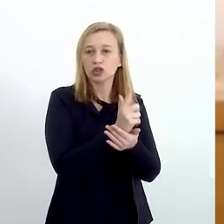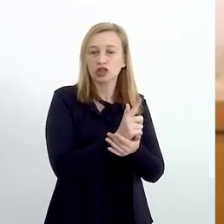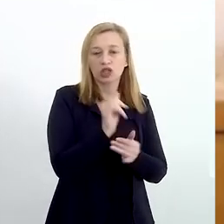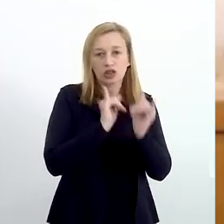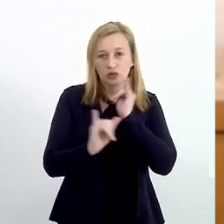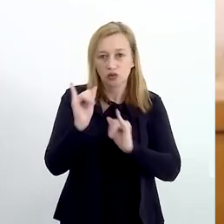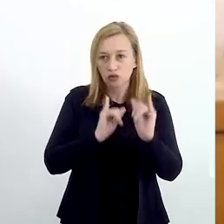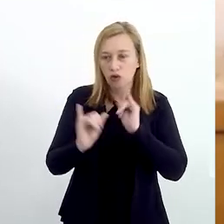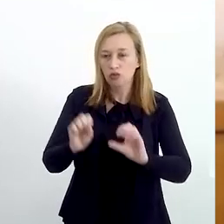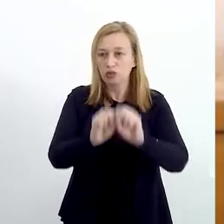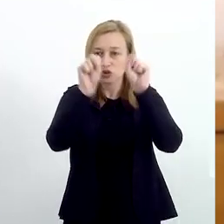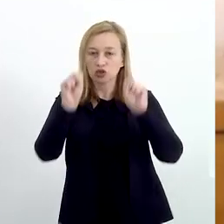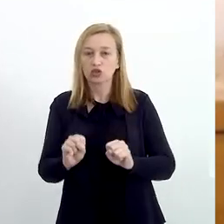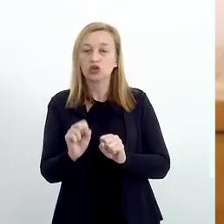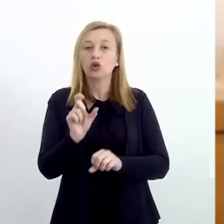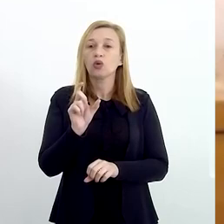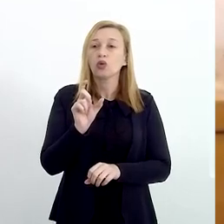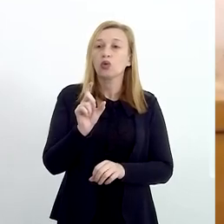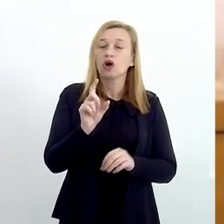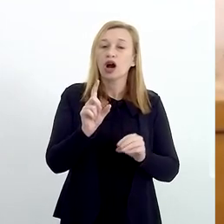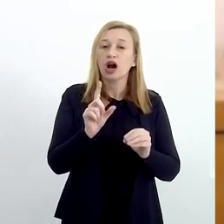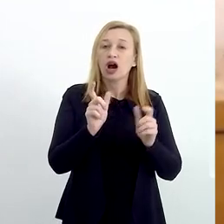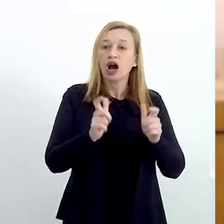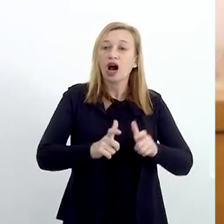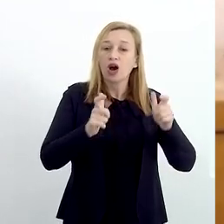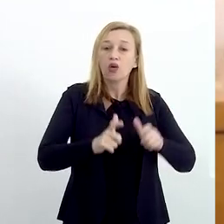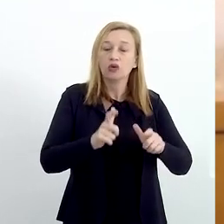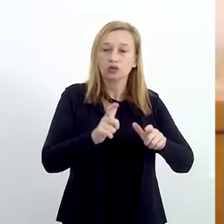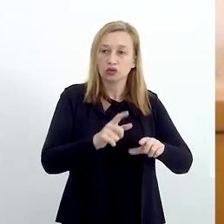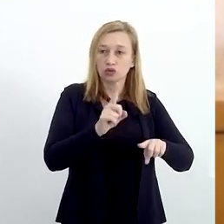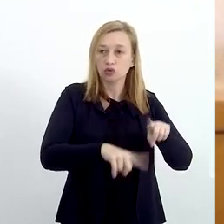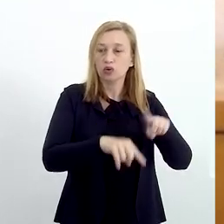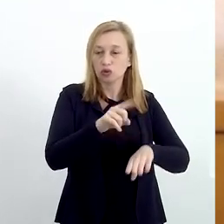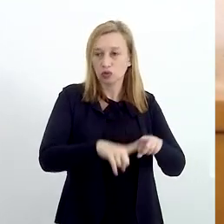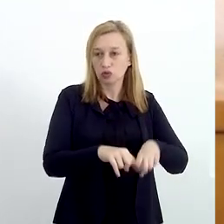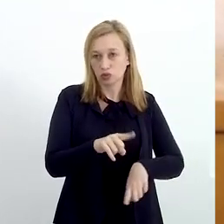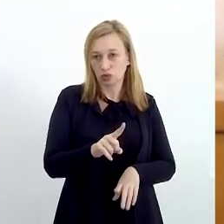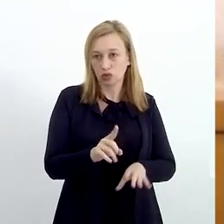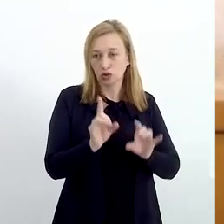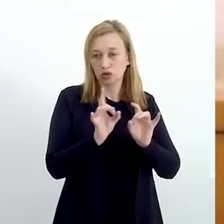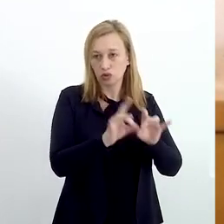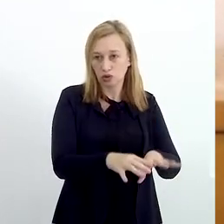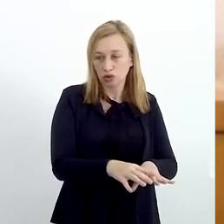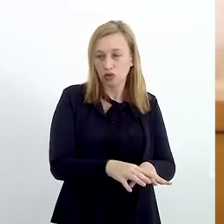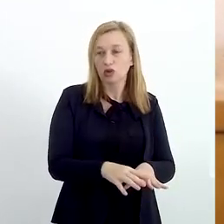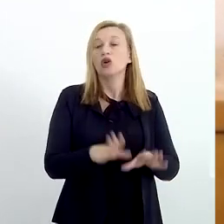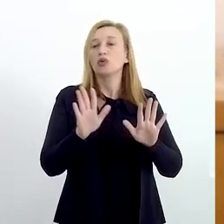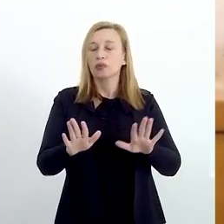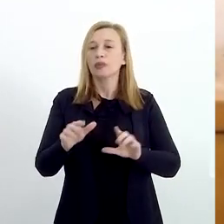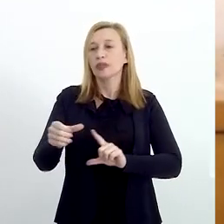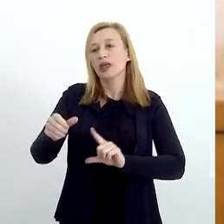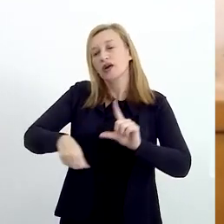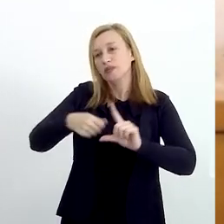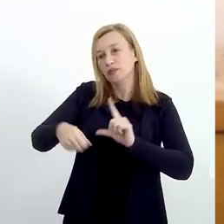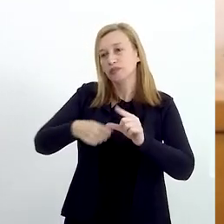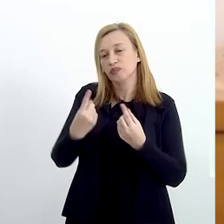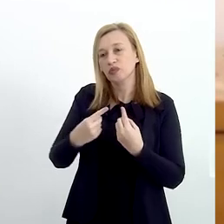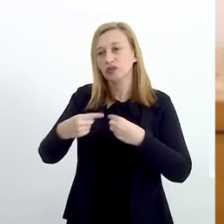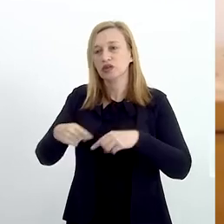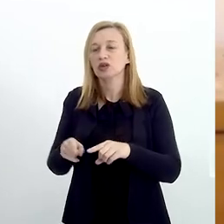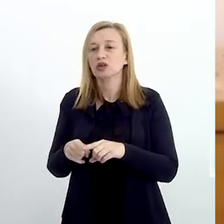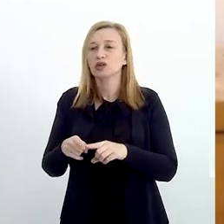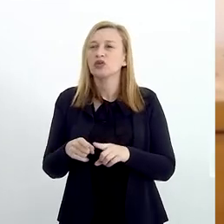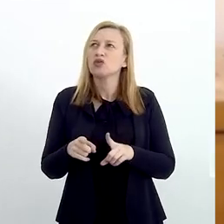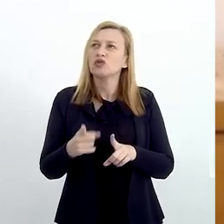lhe informa o sistema o que que ele colocou e aonde quer dizer quando o a empresa de coleta né de logística reversa